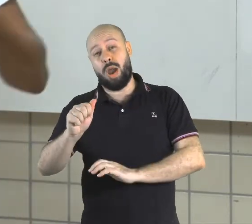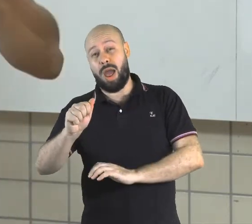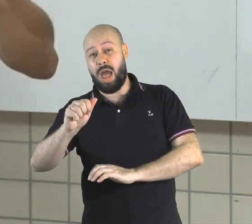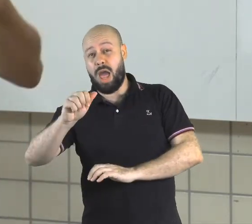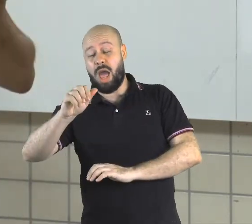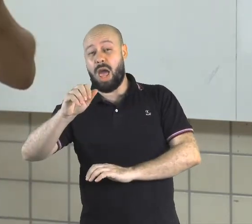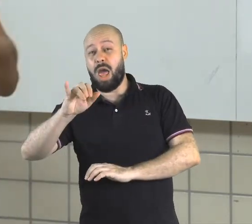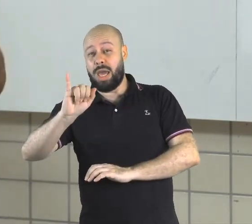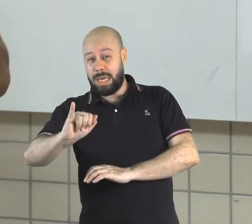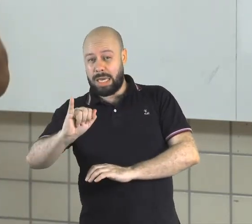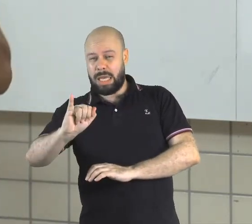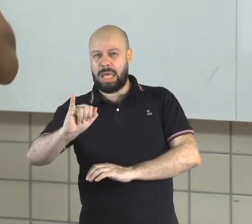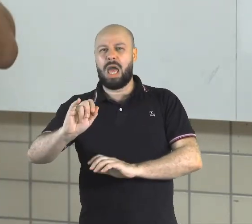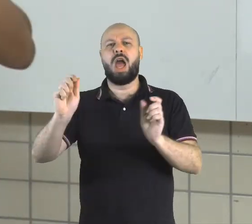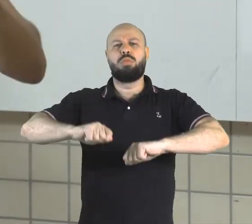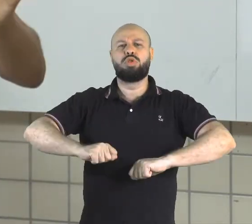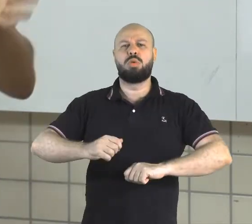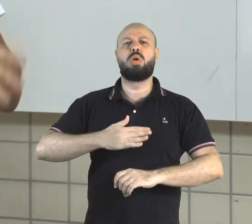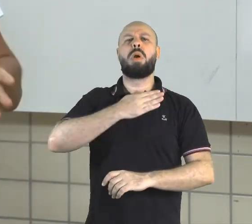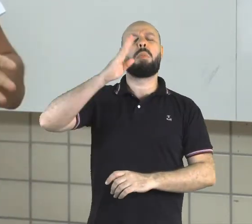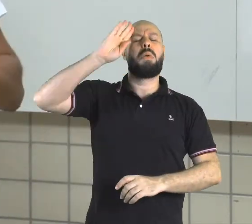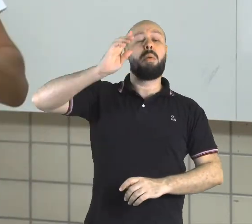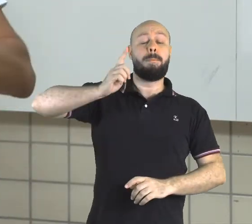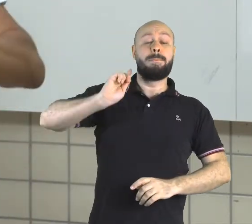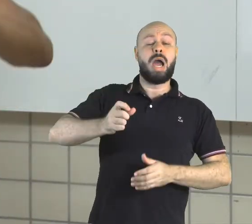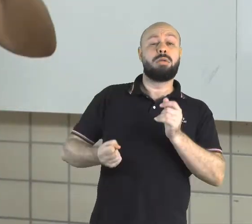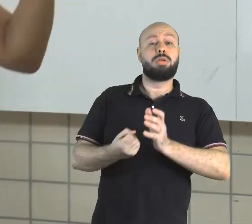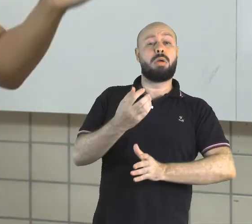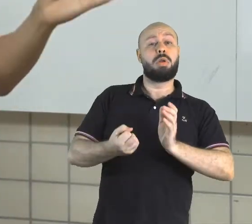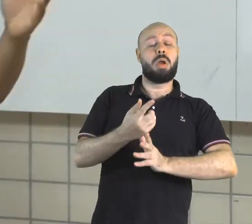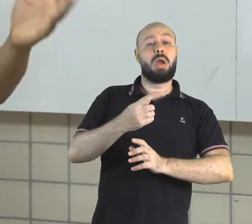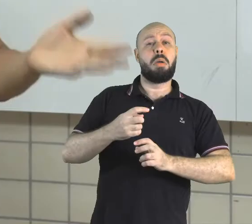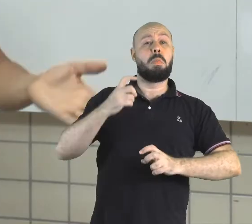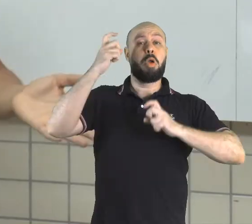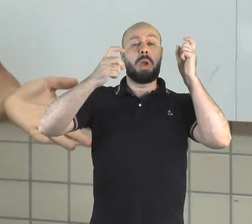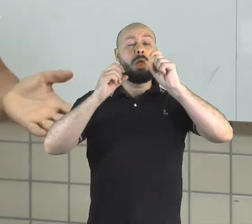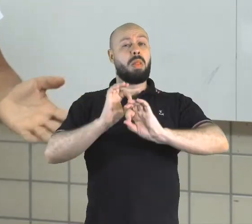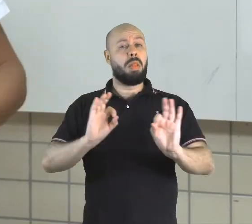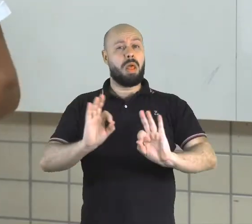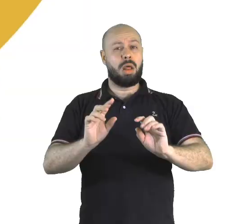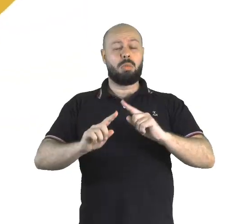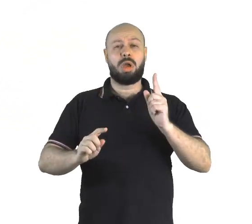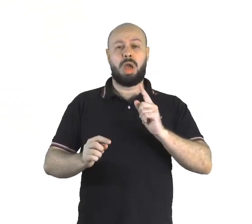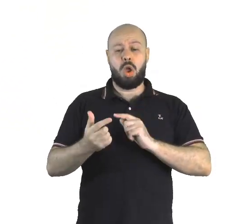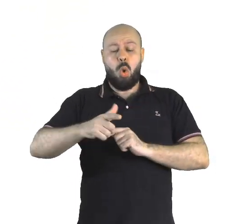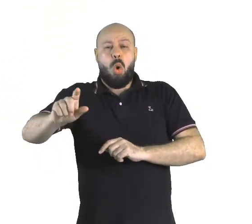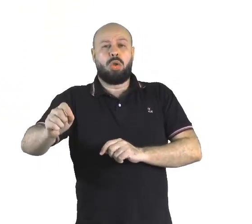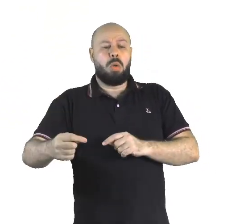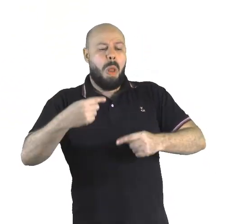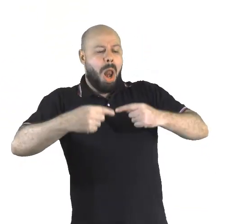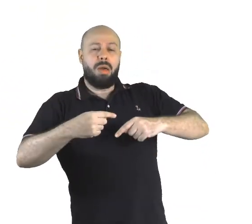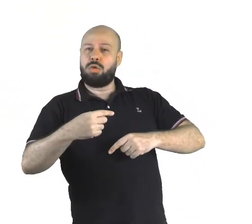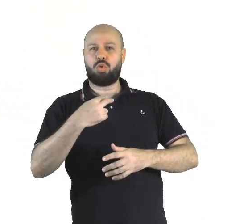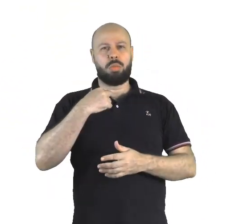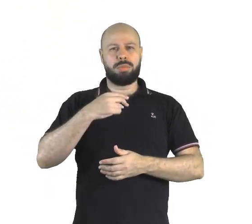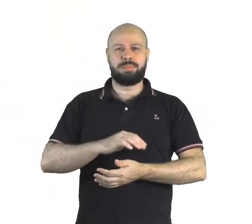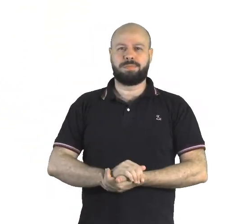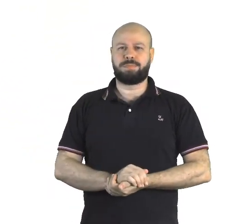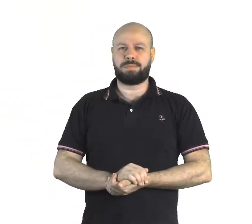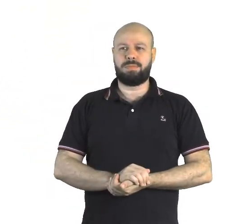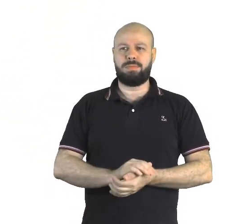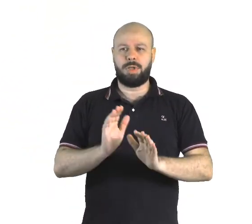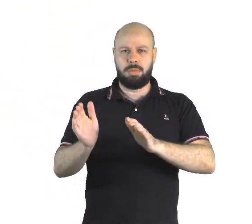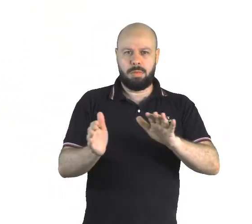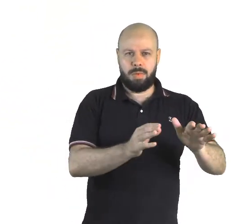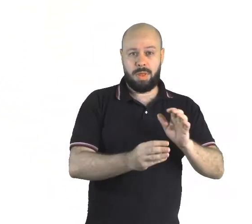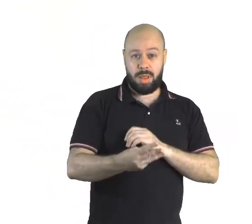seriam criadas pelos militares sem ter que se preocupar com nada, porque ninguém poderia discutir. Logo depois nós temos Arthur da